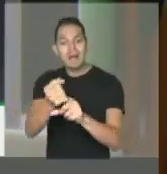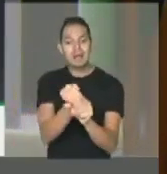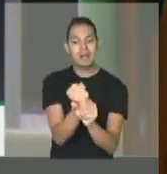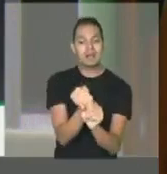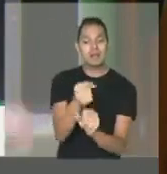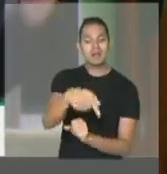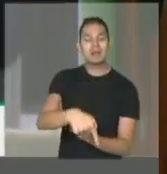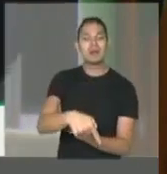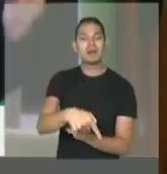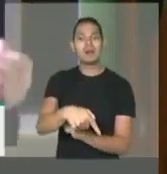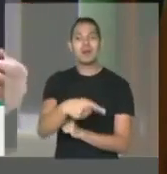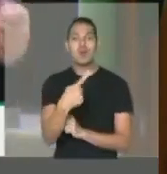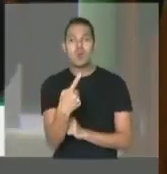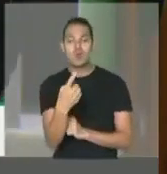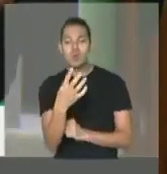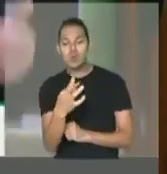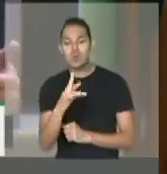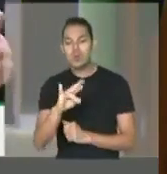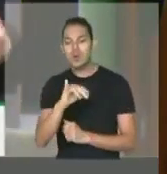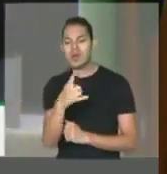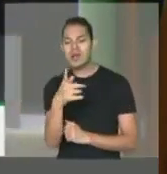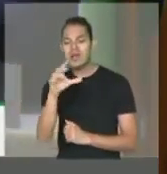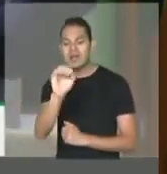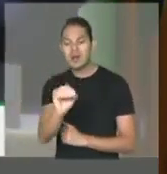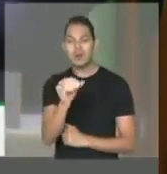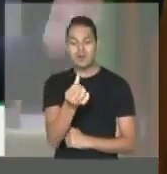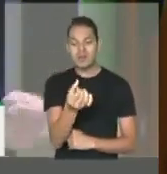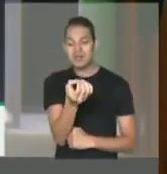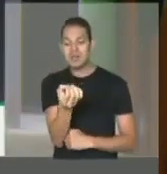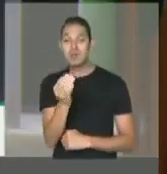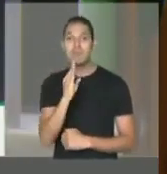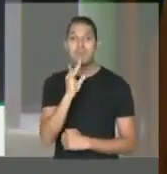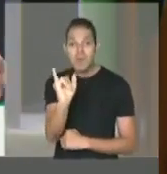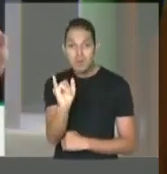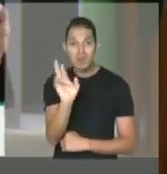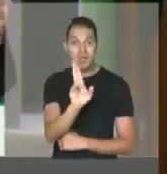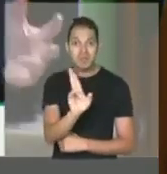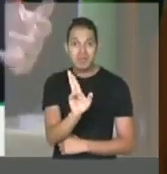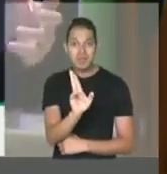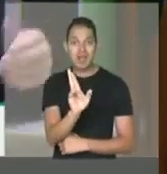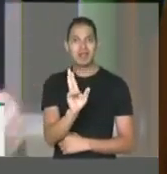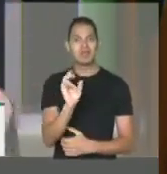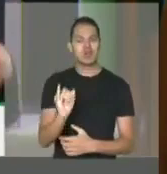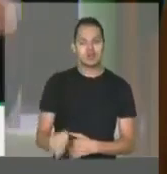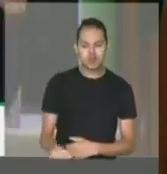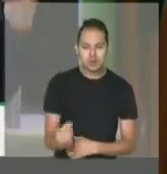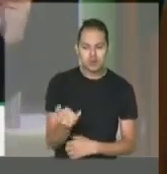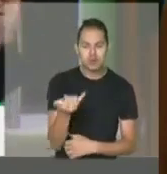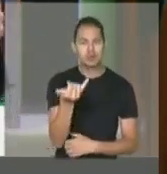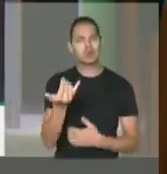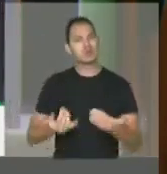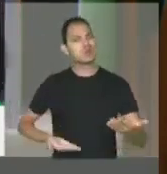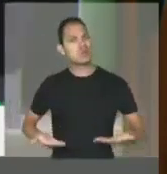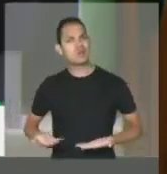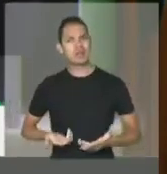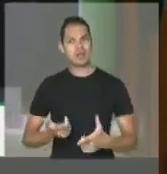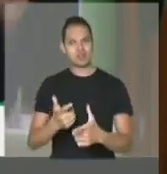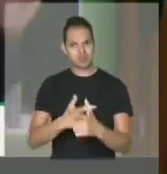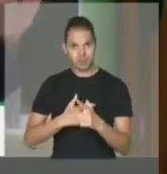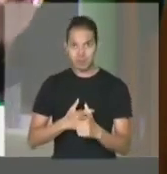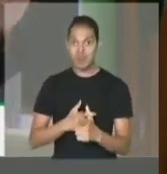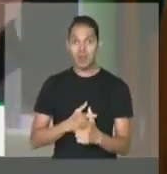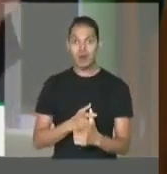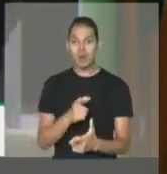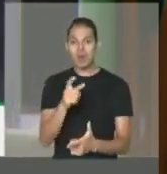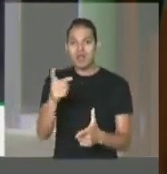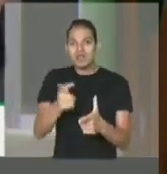esse ano, 1 trilhão e 600 bilhões de reais a título de juros, serviço da dívida. Não é nem